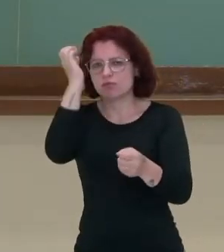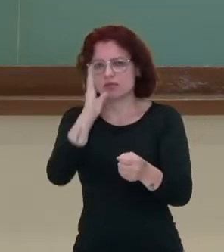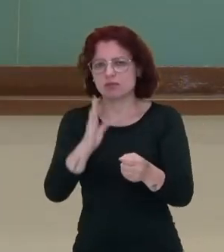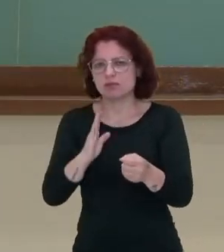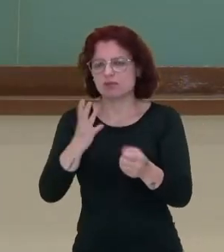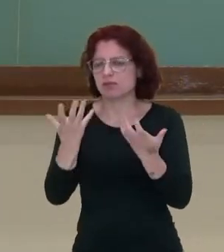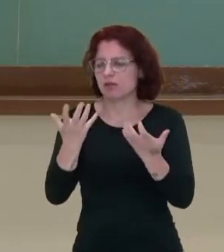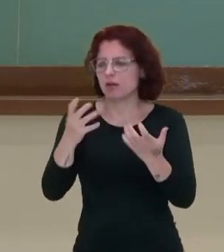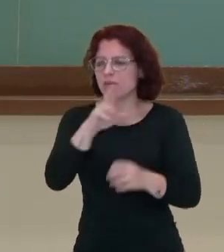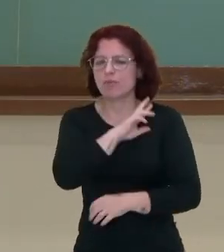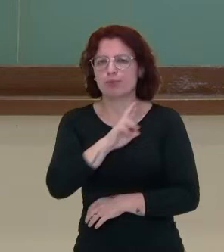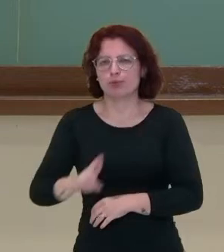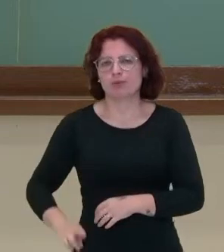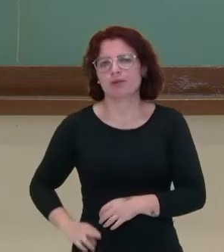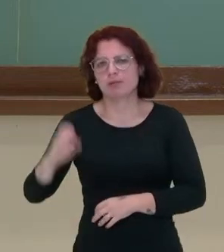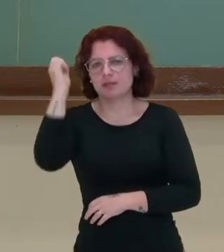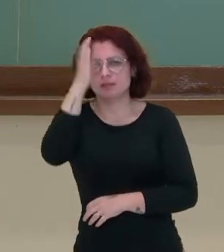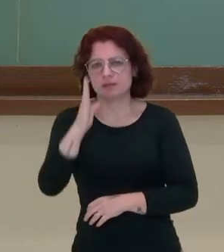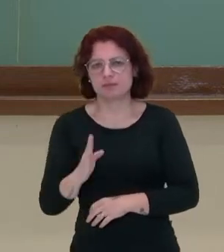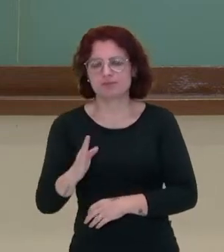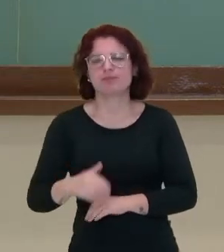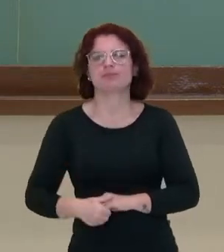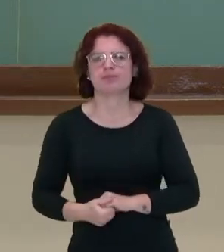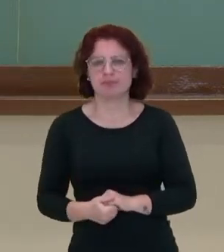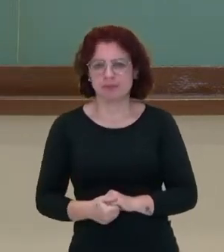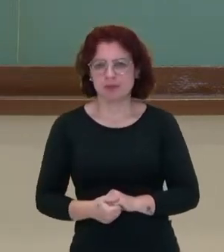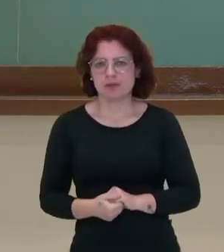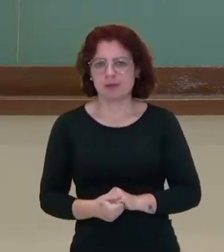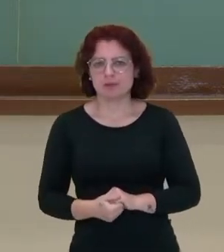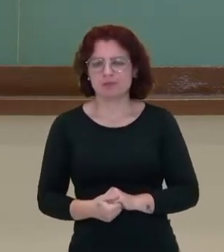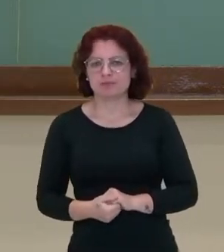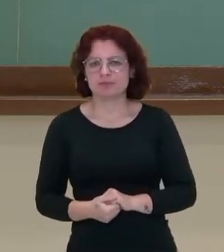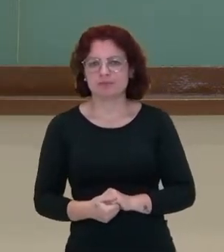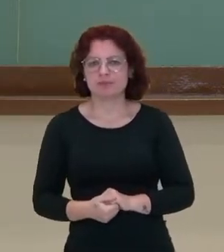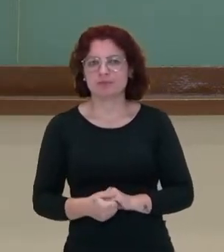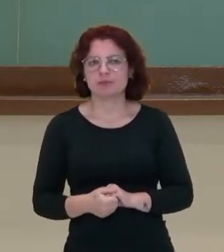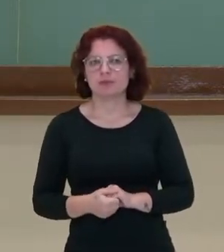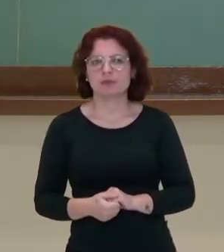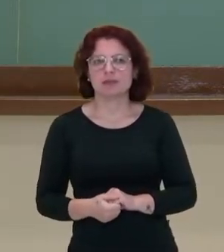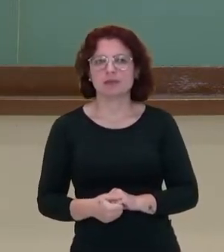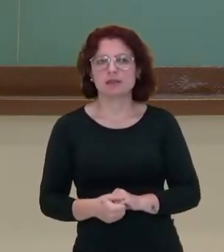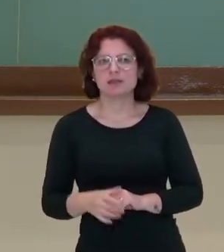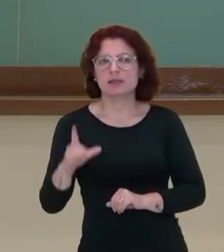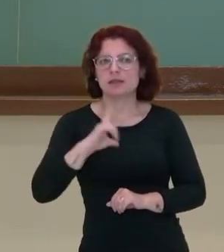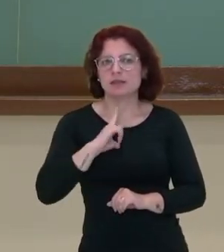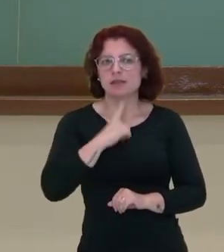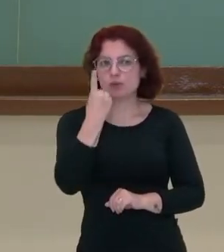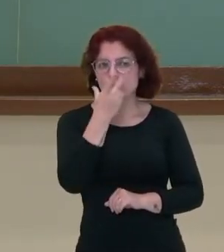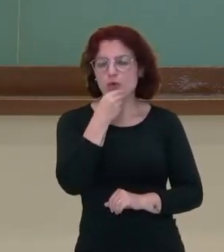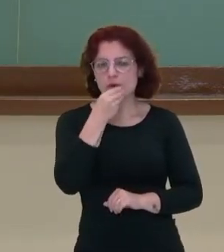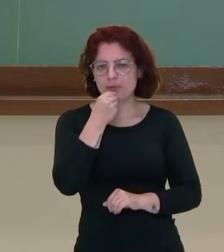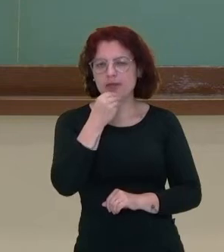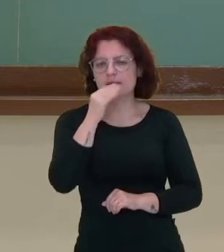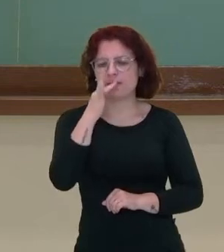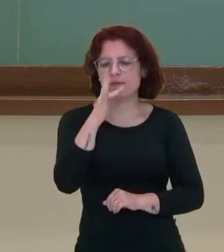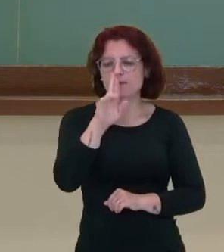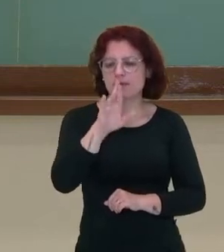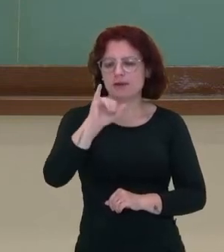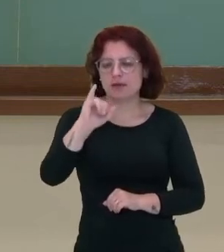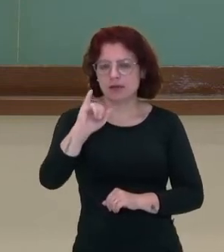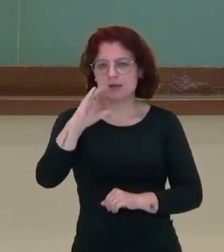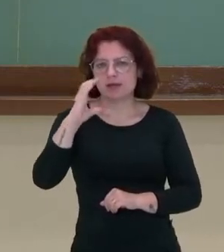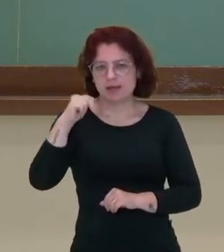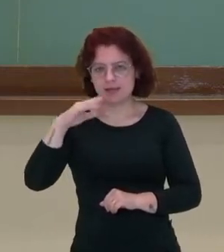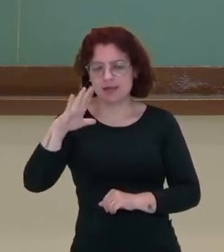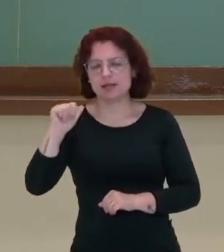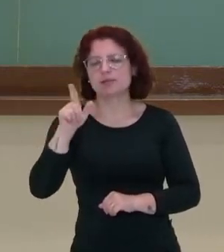uma república no Brasil, com essas províncias no Nordeste. Entre os líderes estavam Frei Caneca,